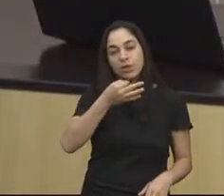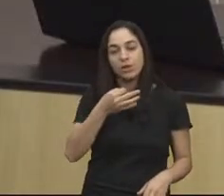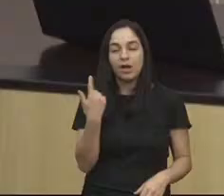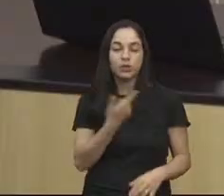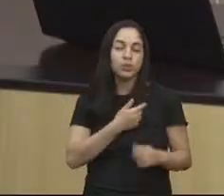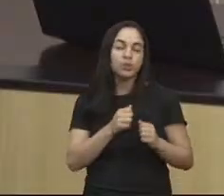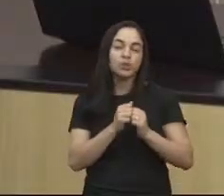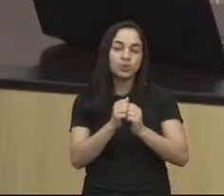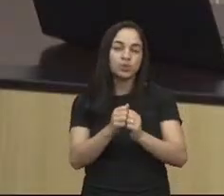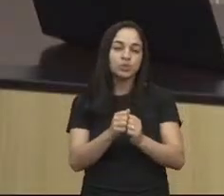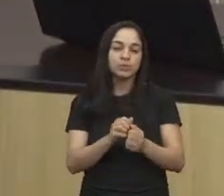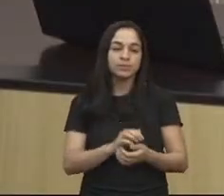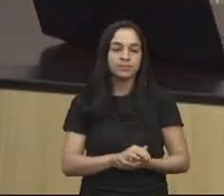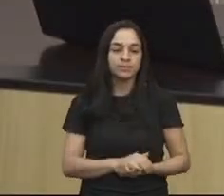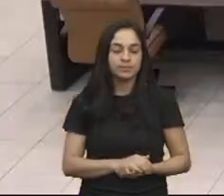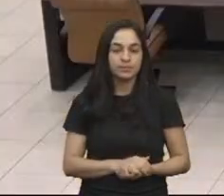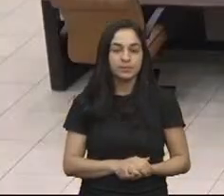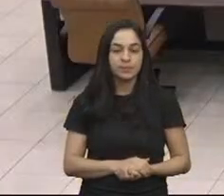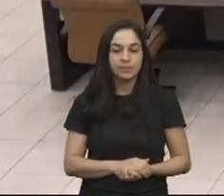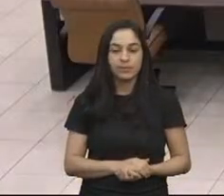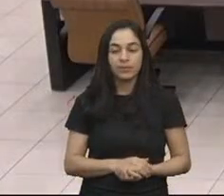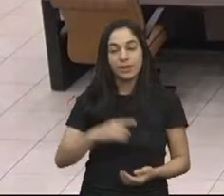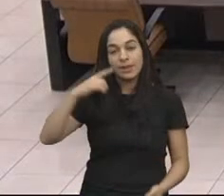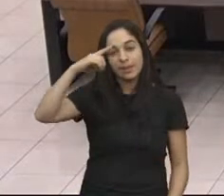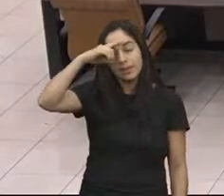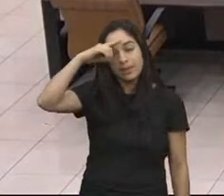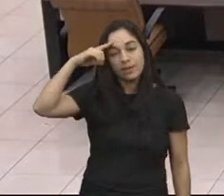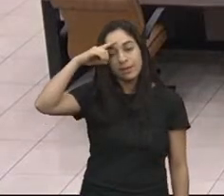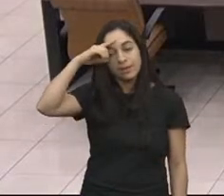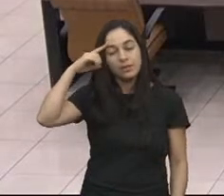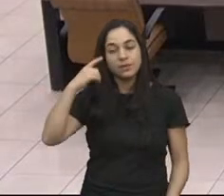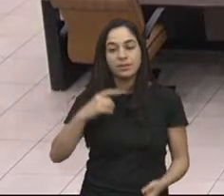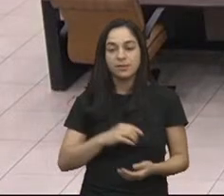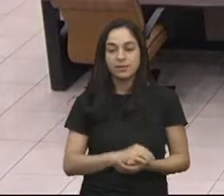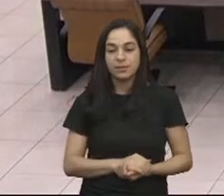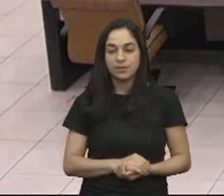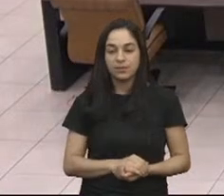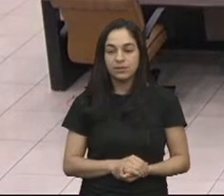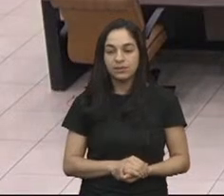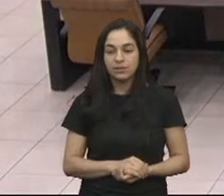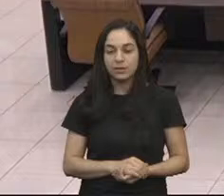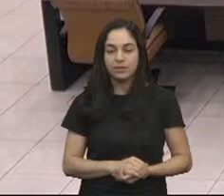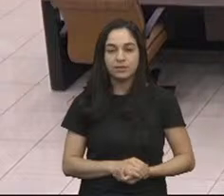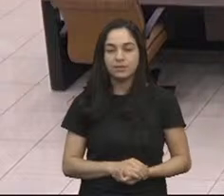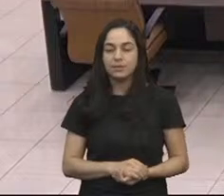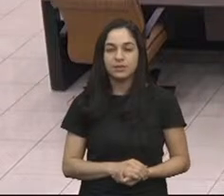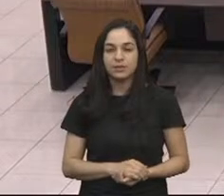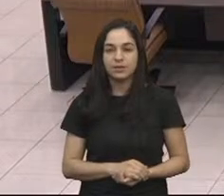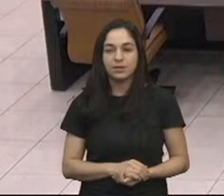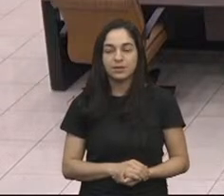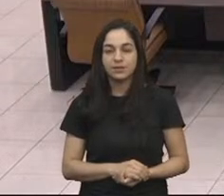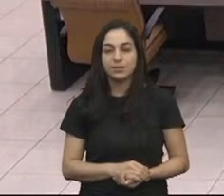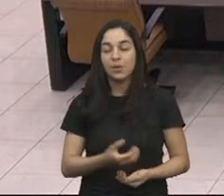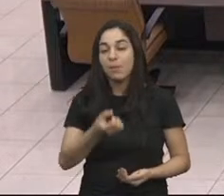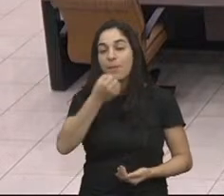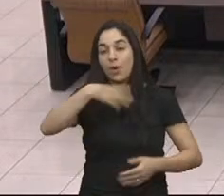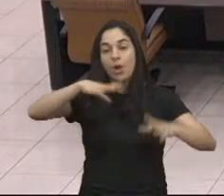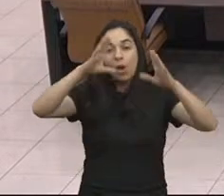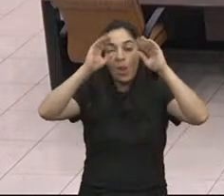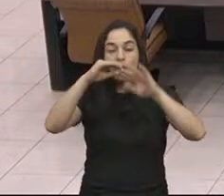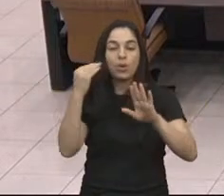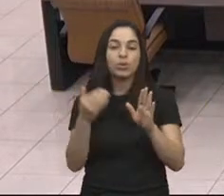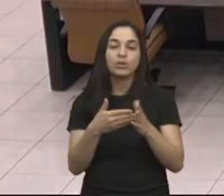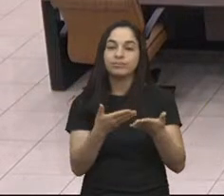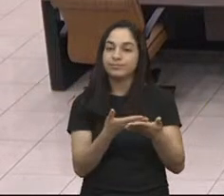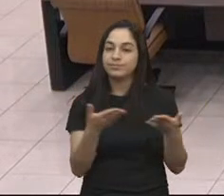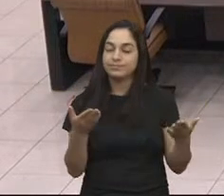junto. Vereador Daniel. Mariano. Boa noite a todos.